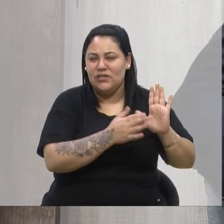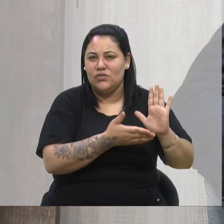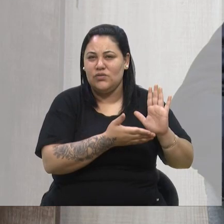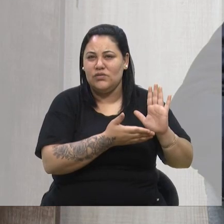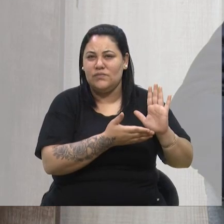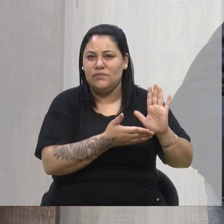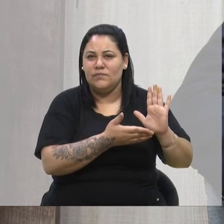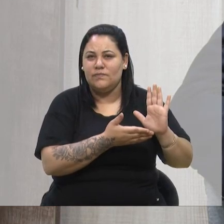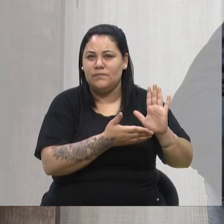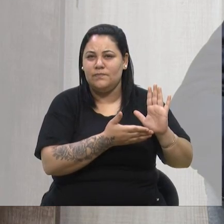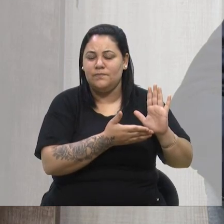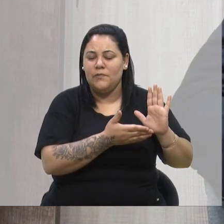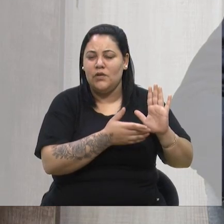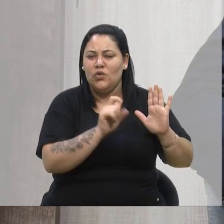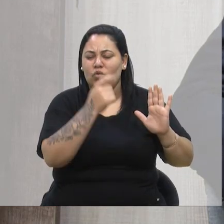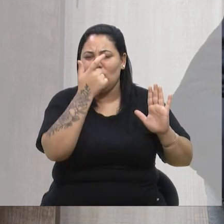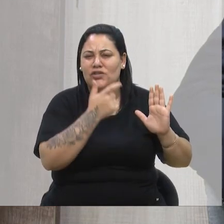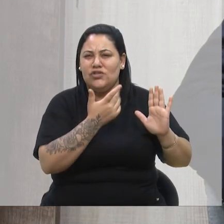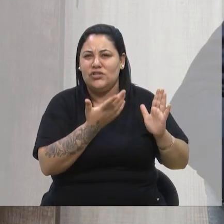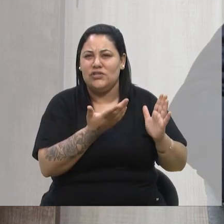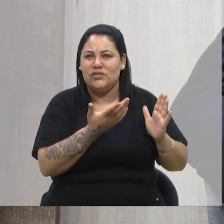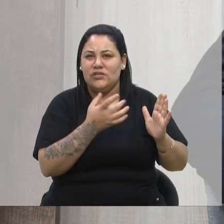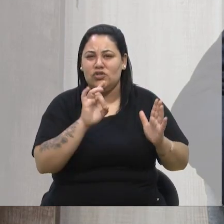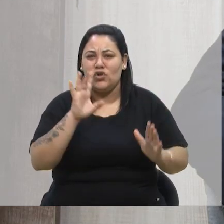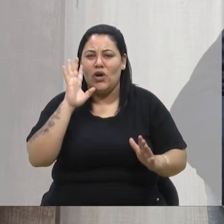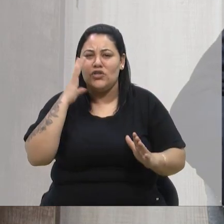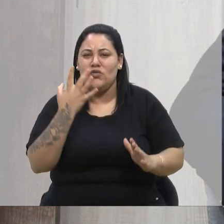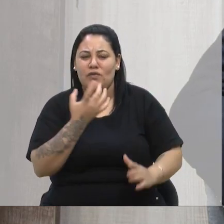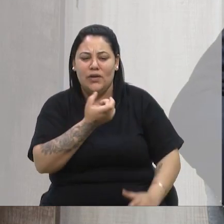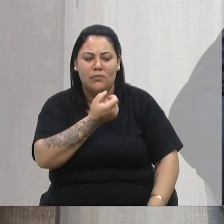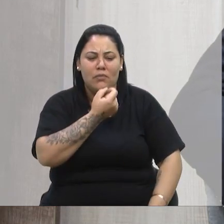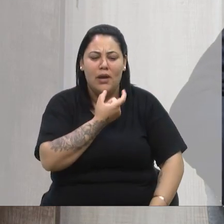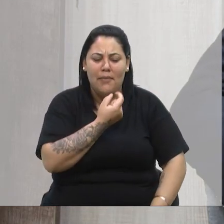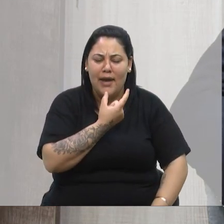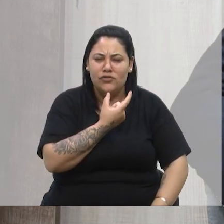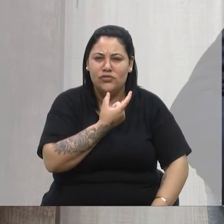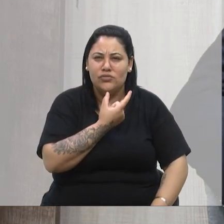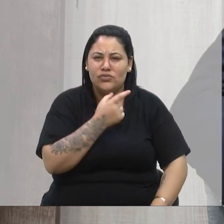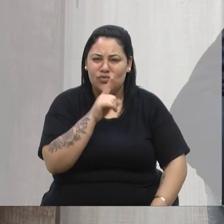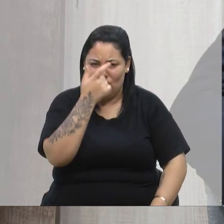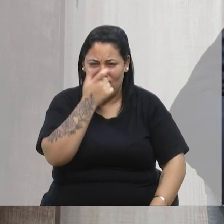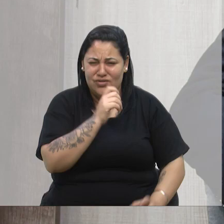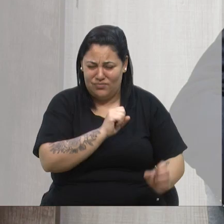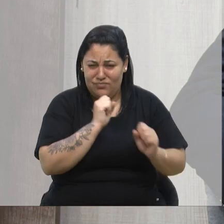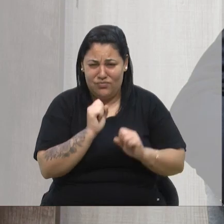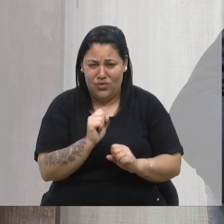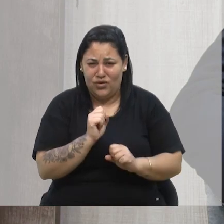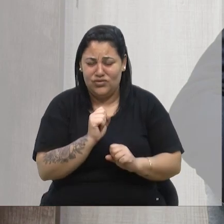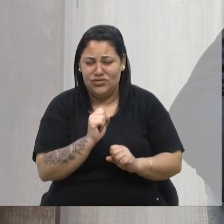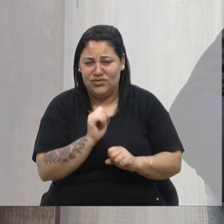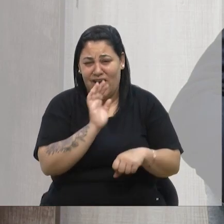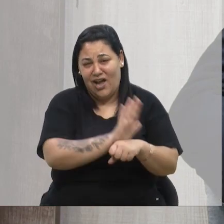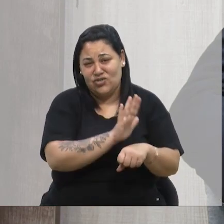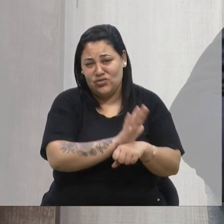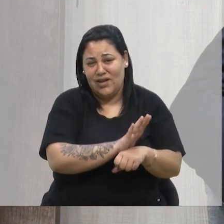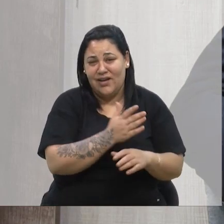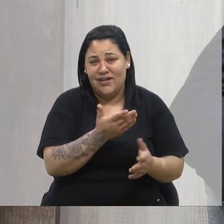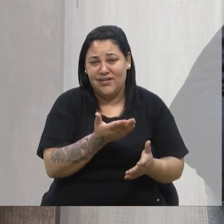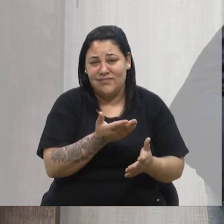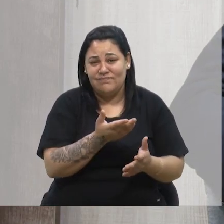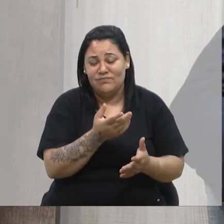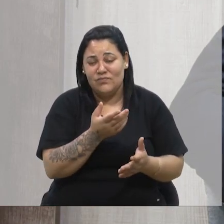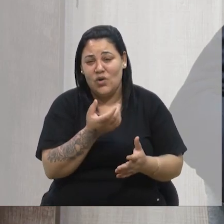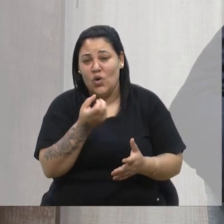texto. Até que ponto só resolver com a medicação pode ser uma tentativa de atalhar? Será